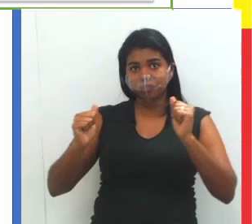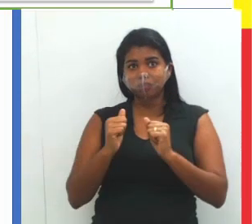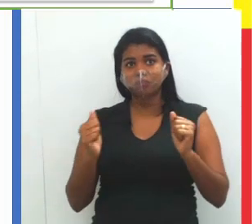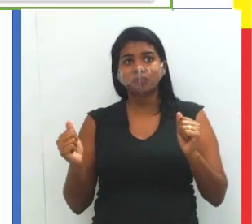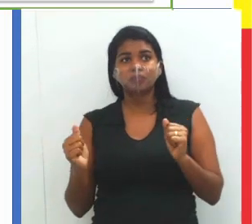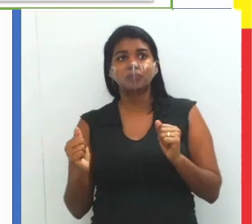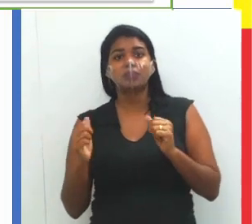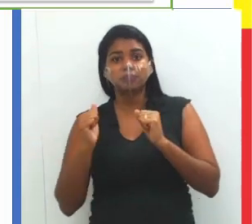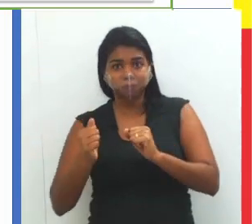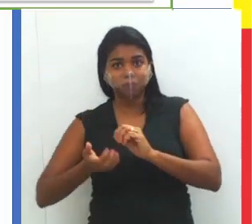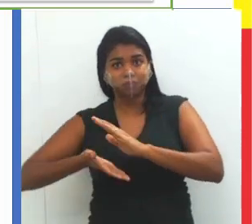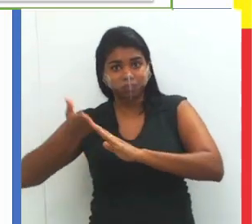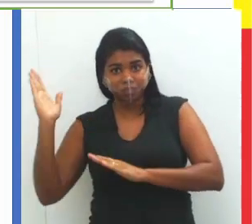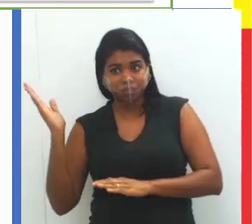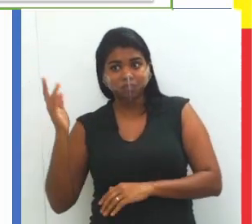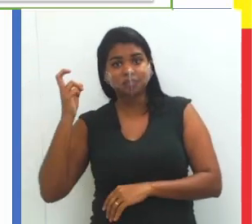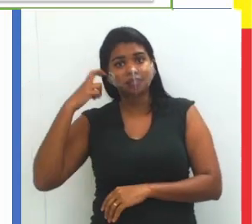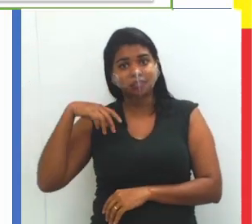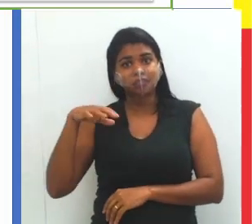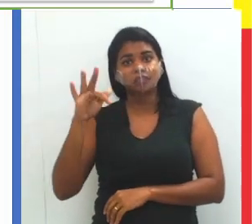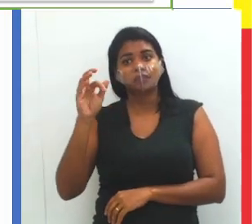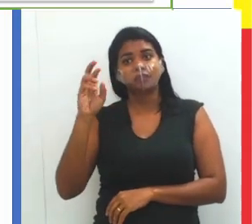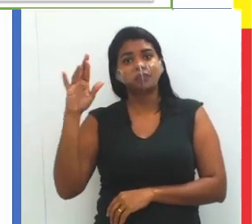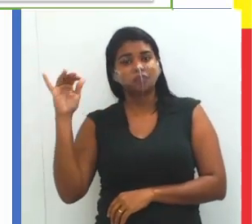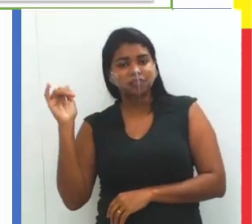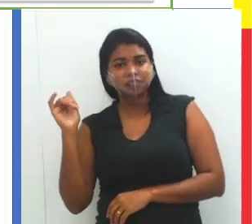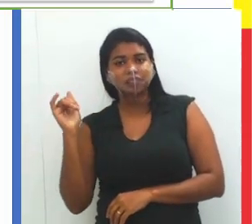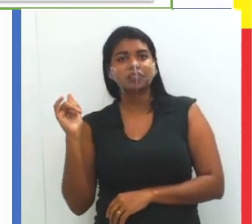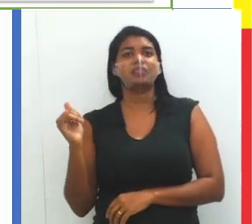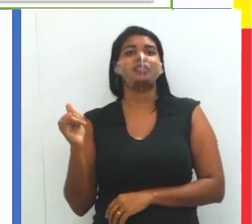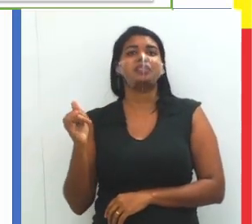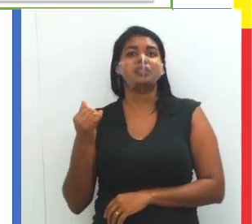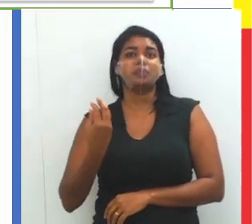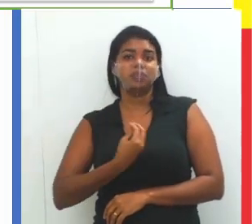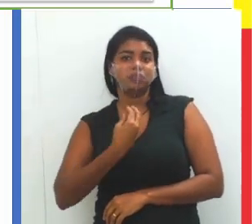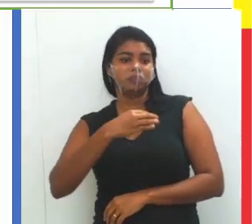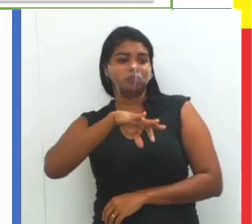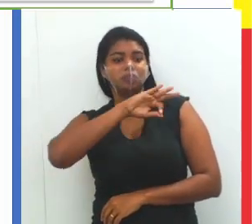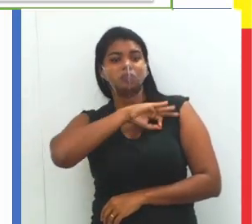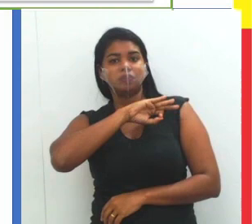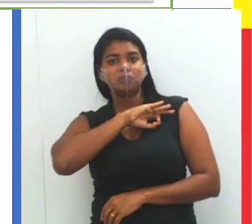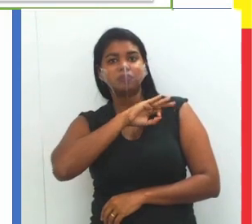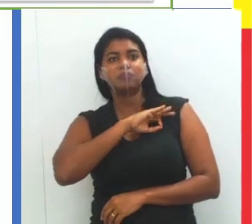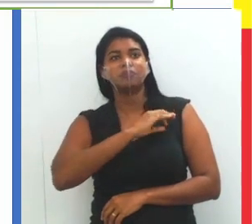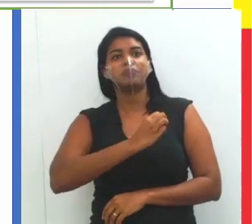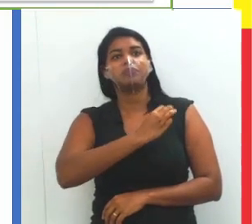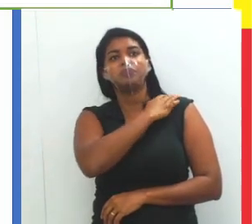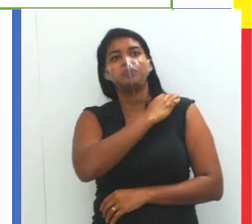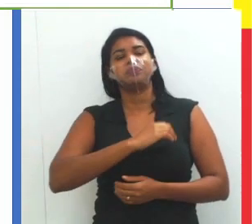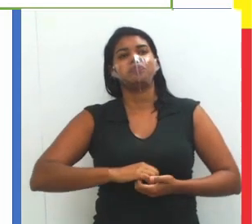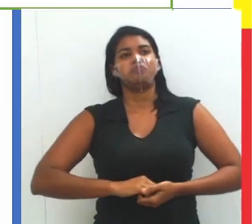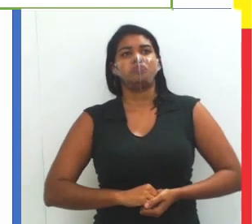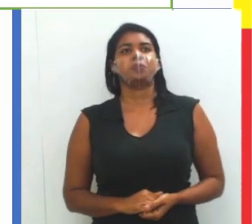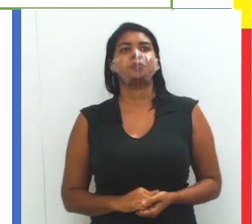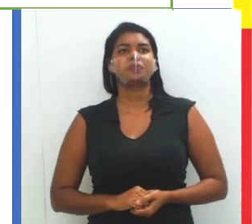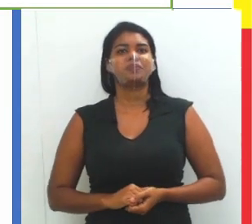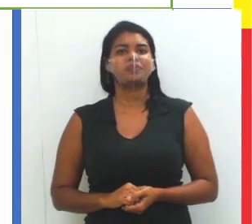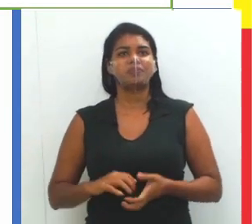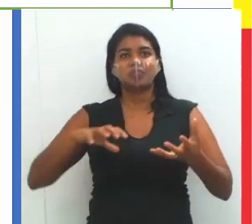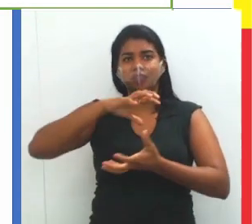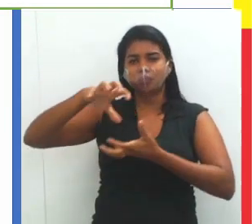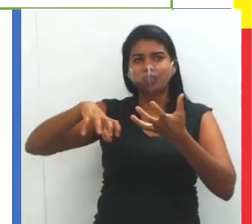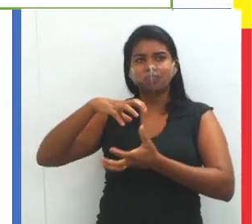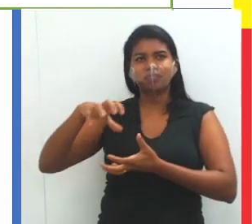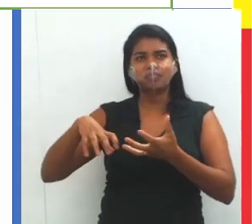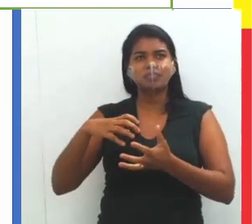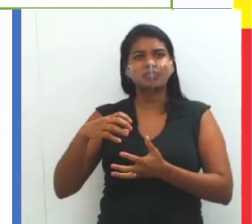aí fotos de Luiz Gonzaga na época em que ele estava no exército. Vamos ver. Com a Revolução